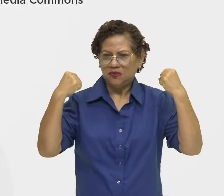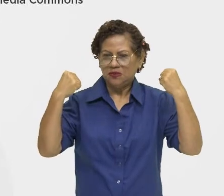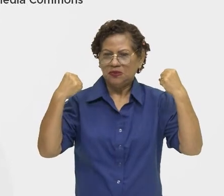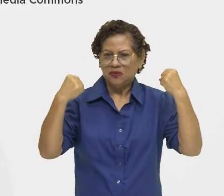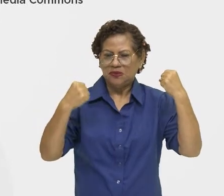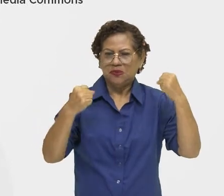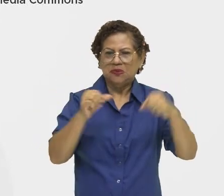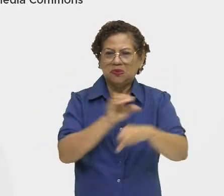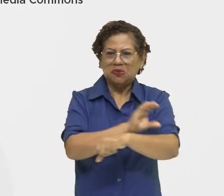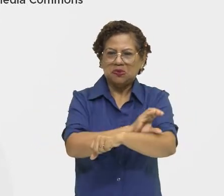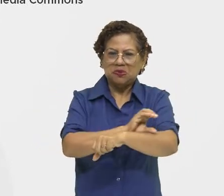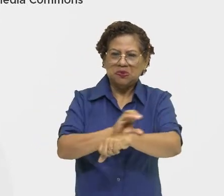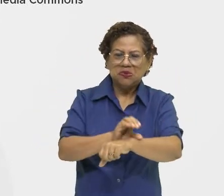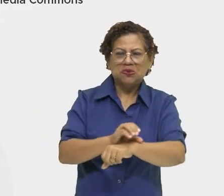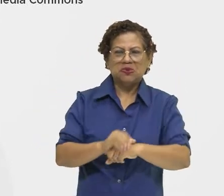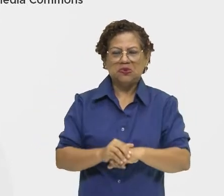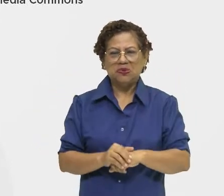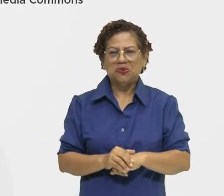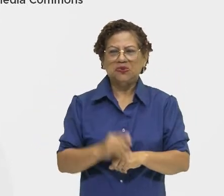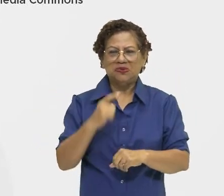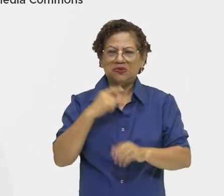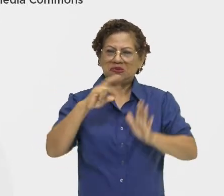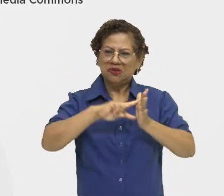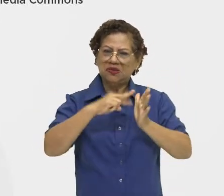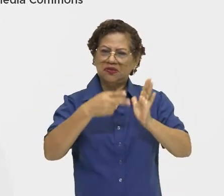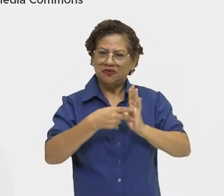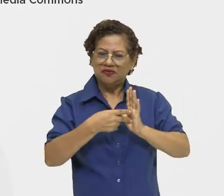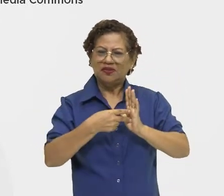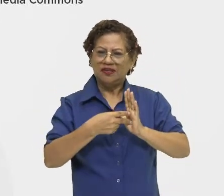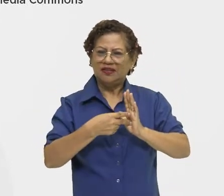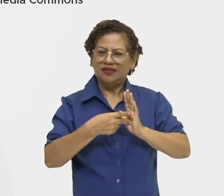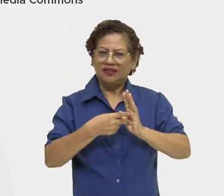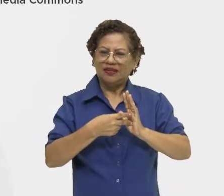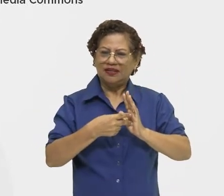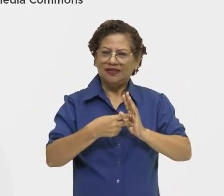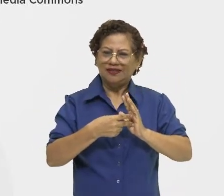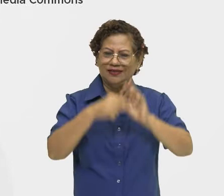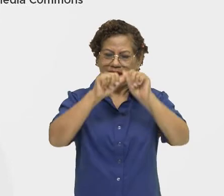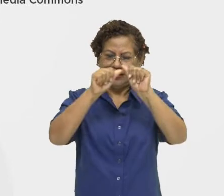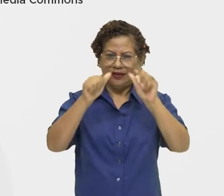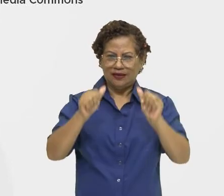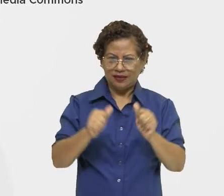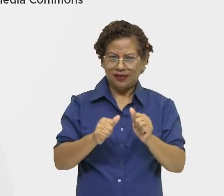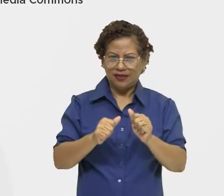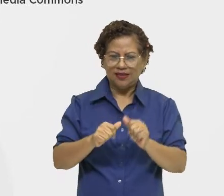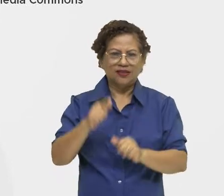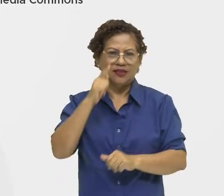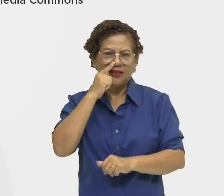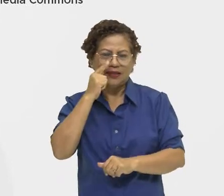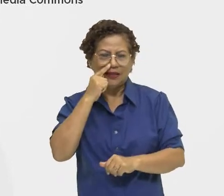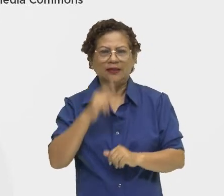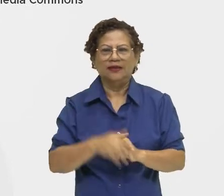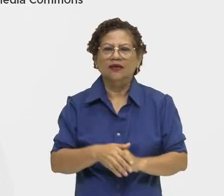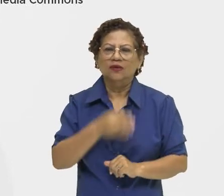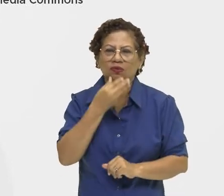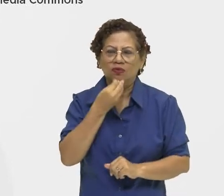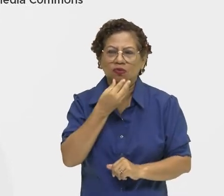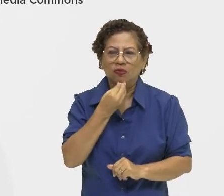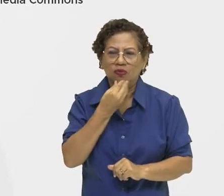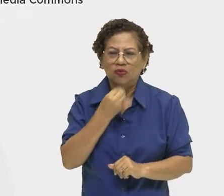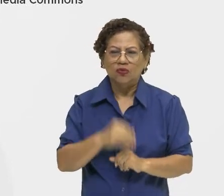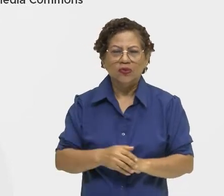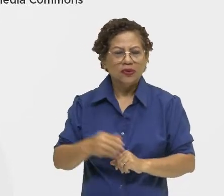se apresenta no corpo humano. Para a arte grega, o homem ele era o ser